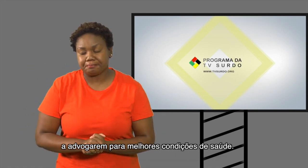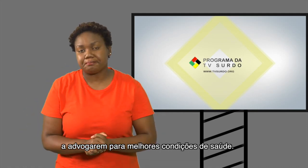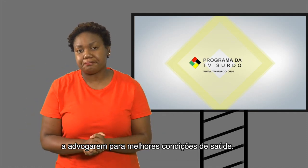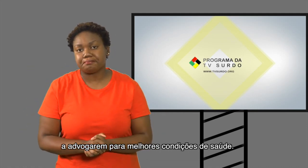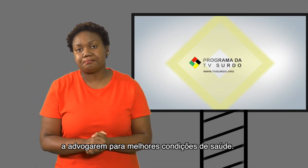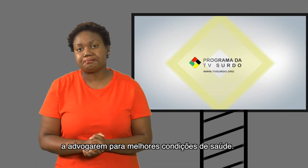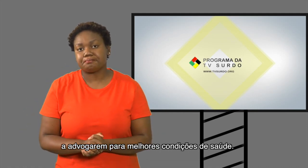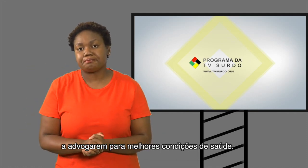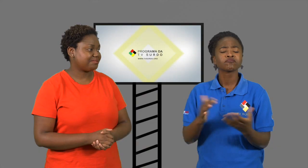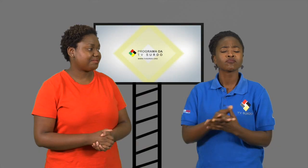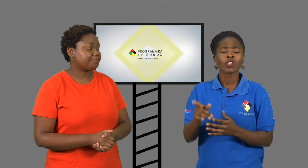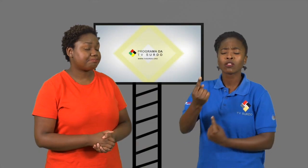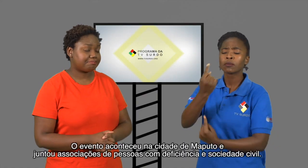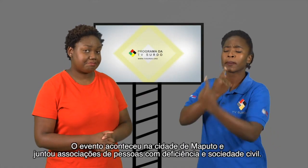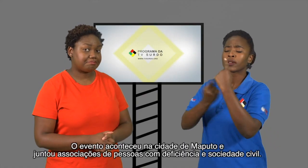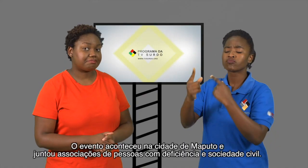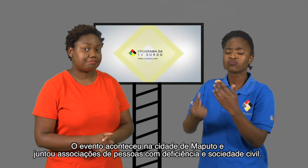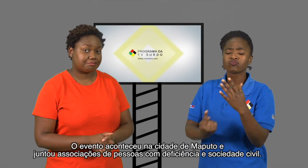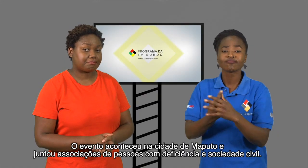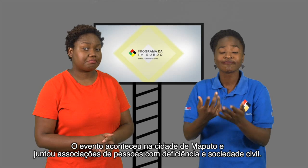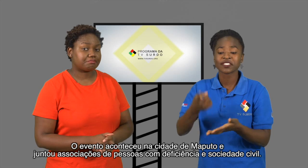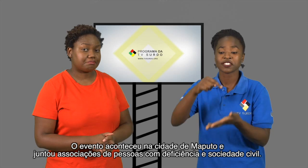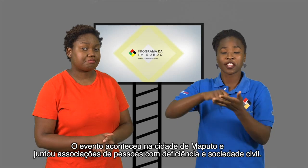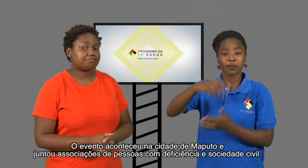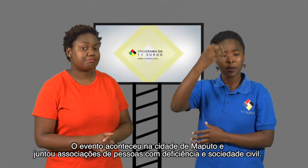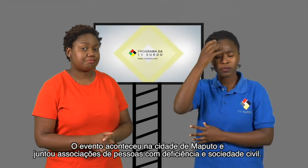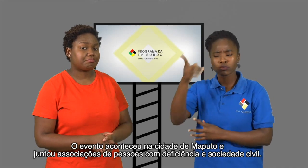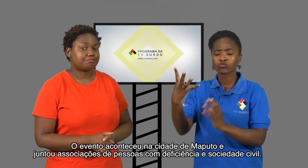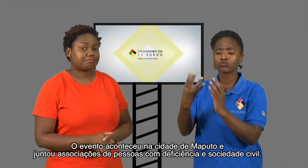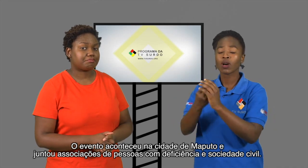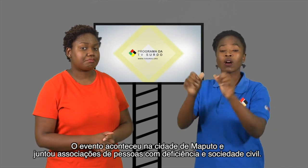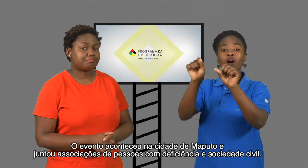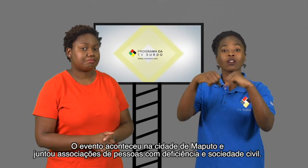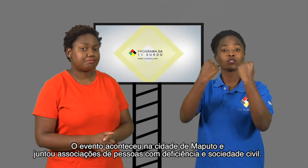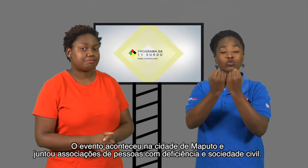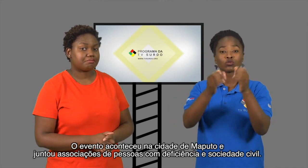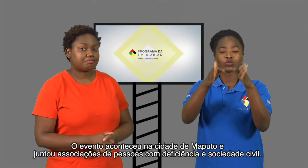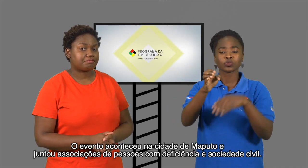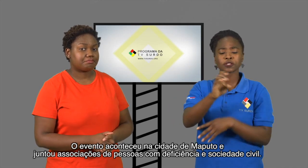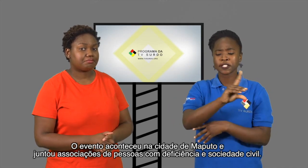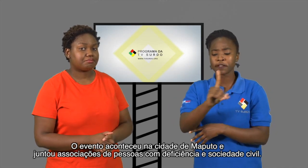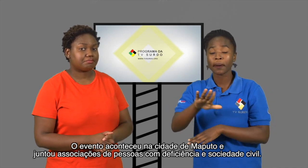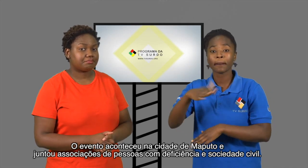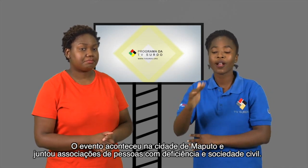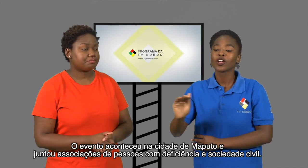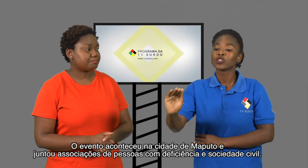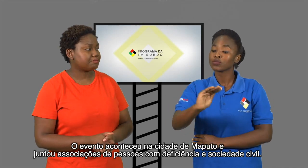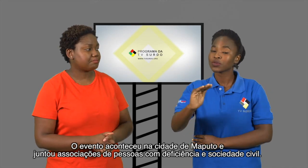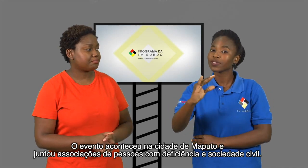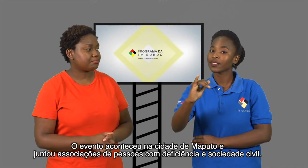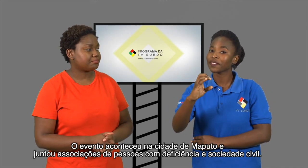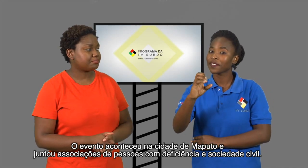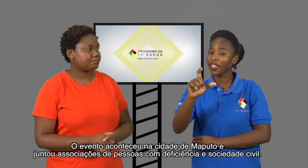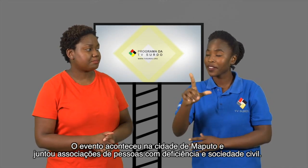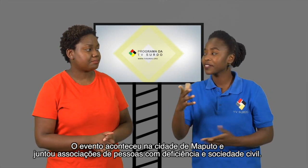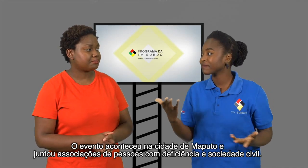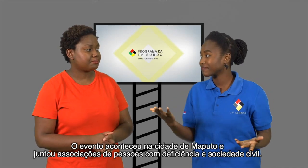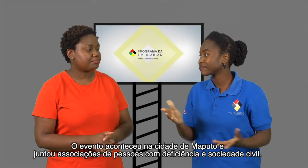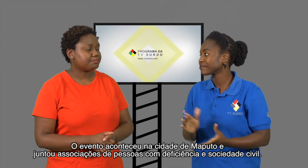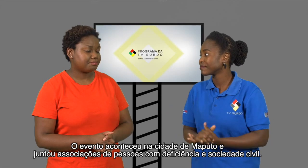para melhores condições de saúde. O evento aconteceu na cidade de Maputo e juntou associações de pessoas com